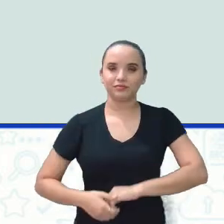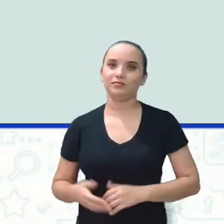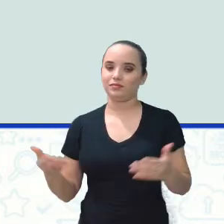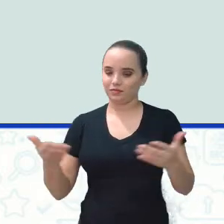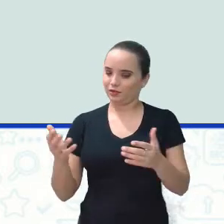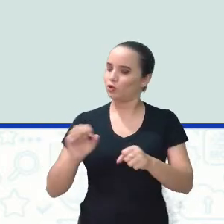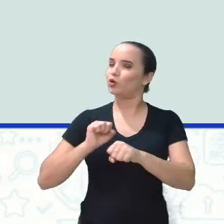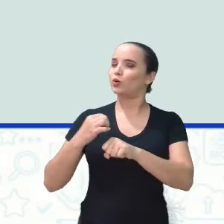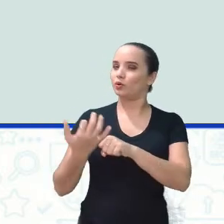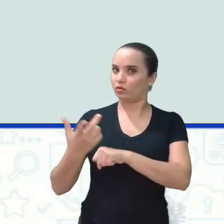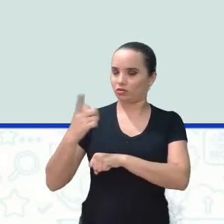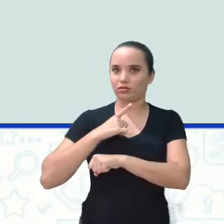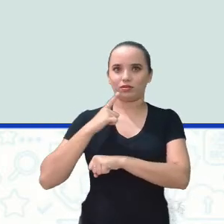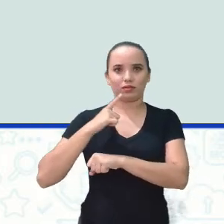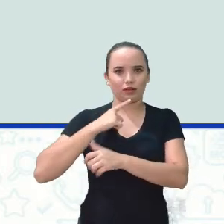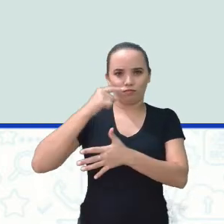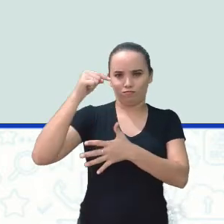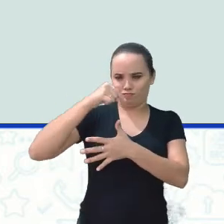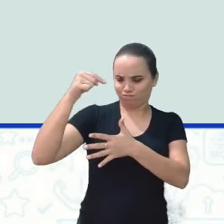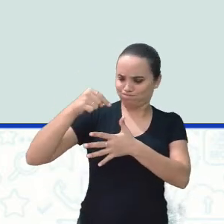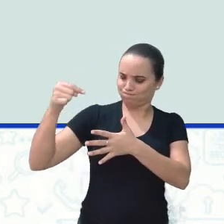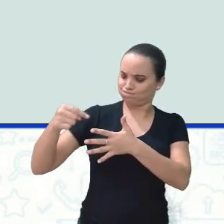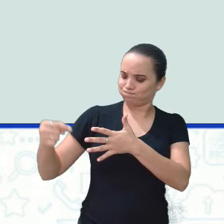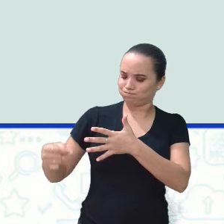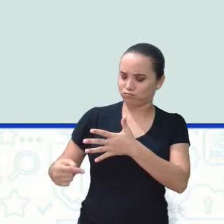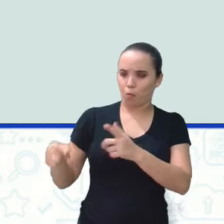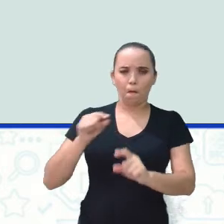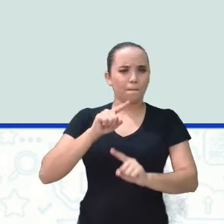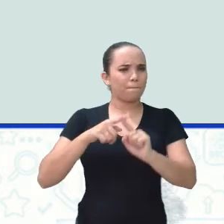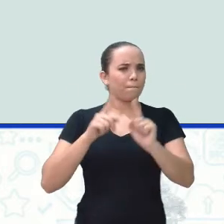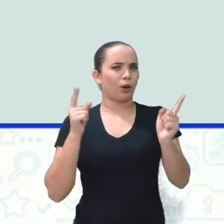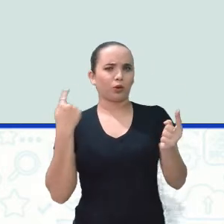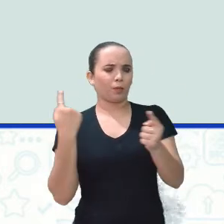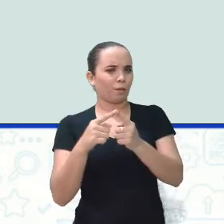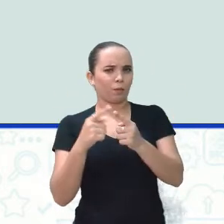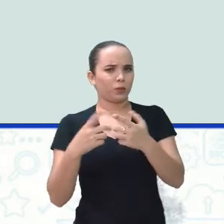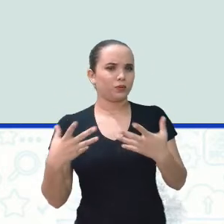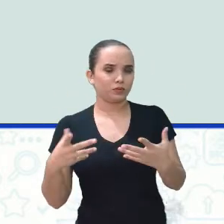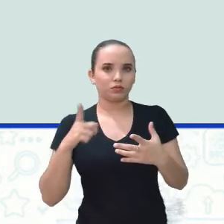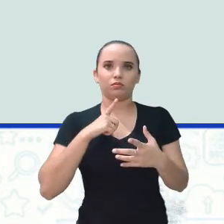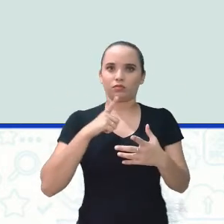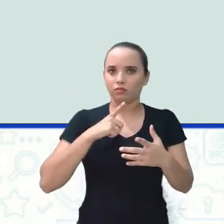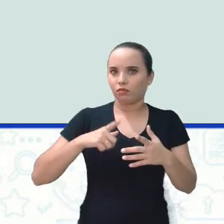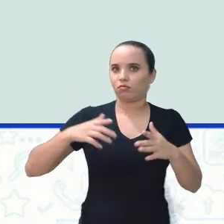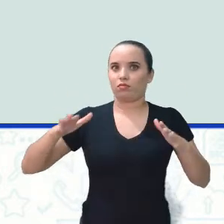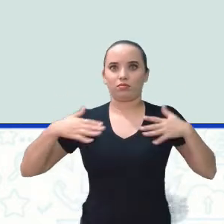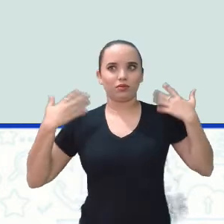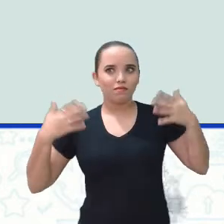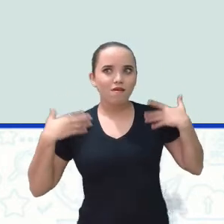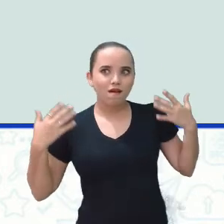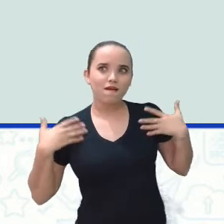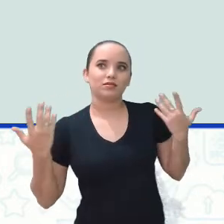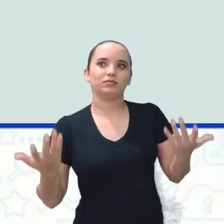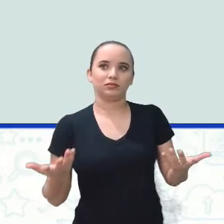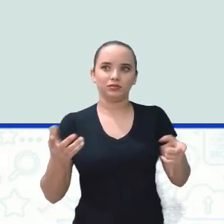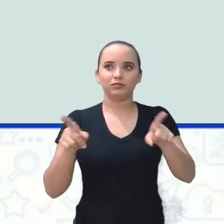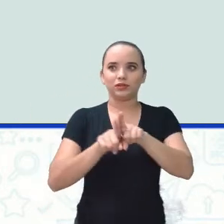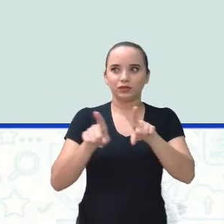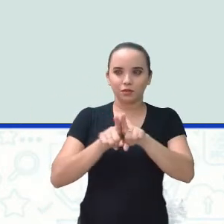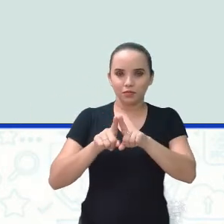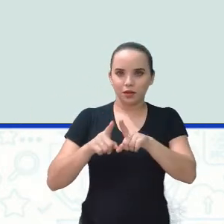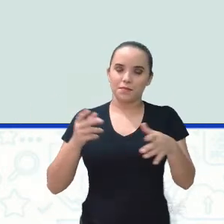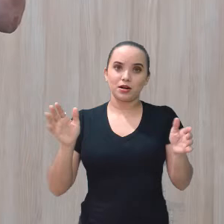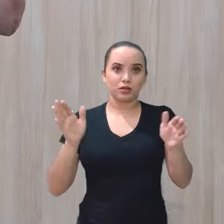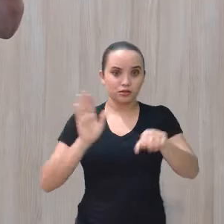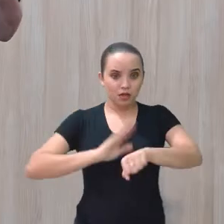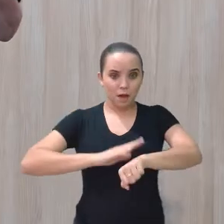lives aconteceram para divertimento, as lives aconteceram para um